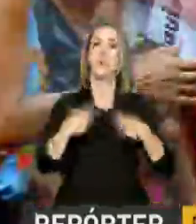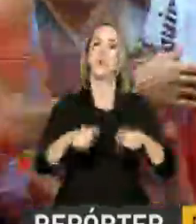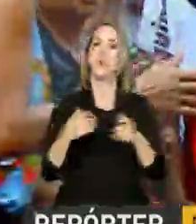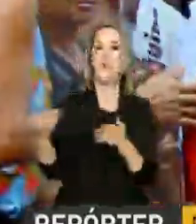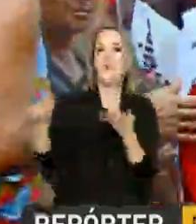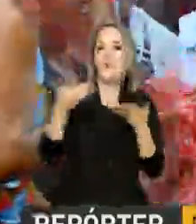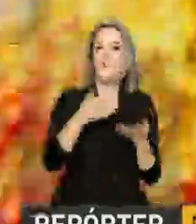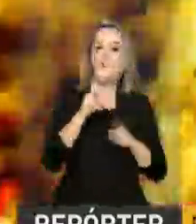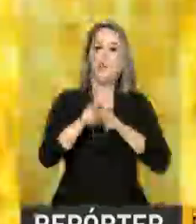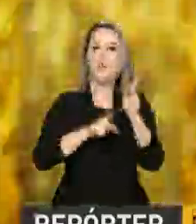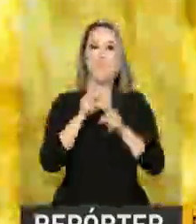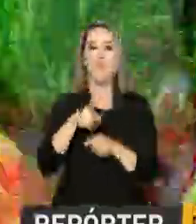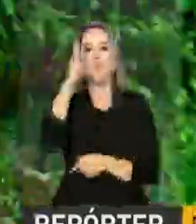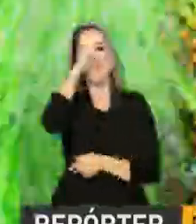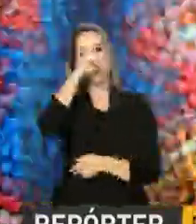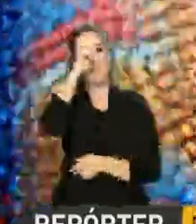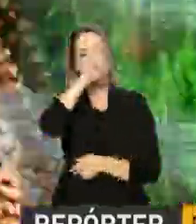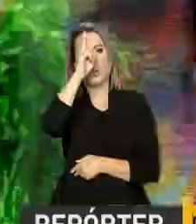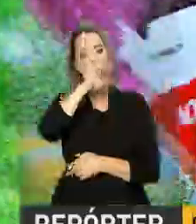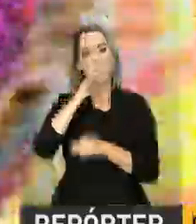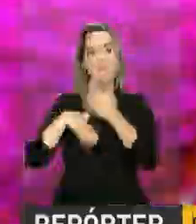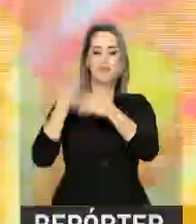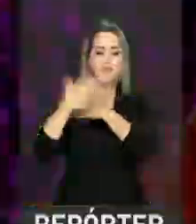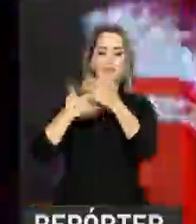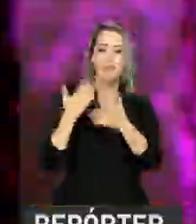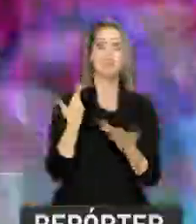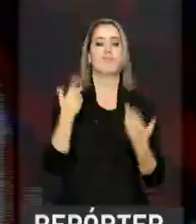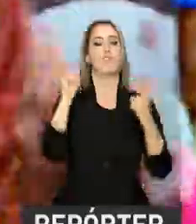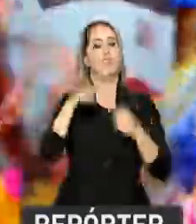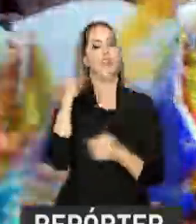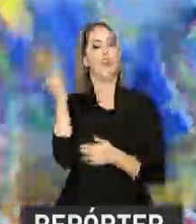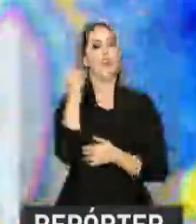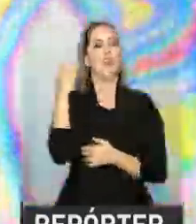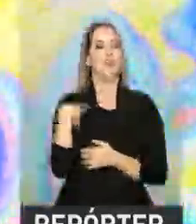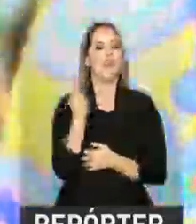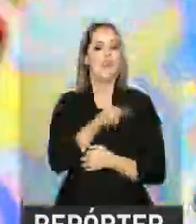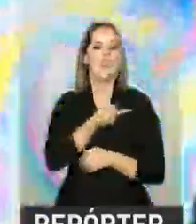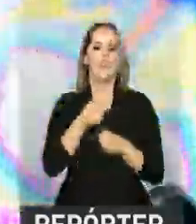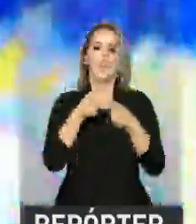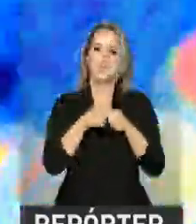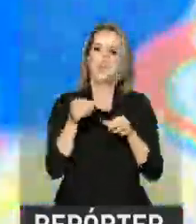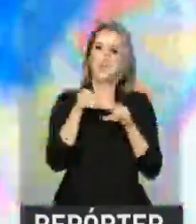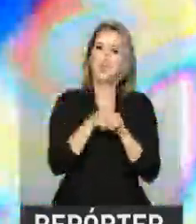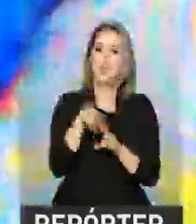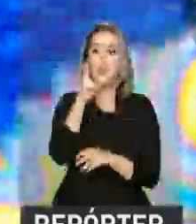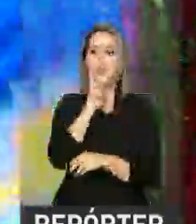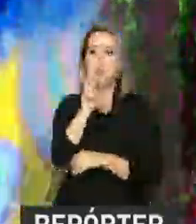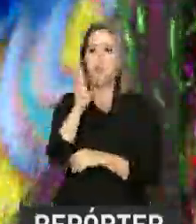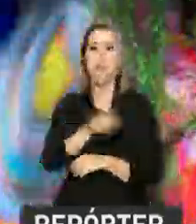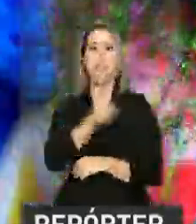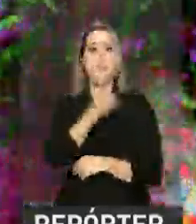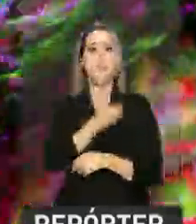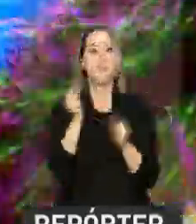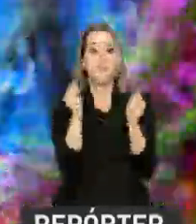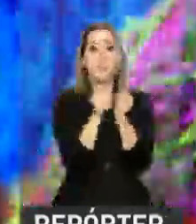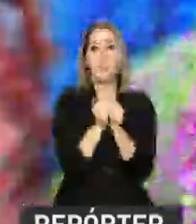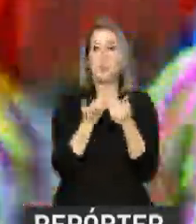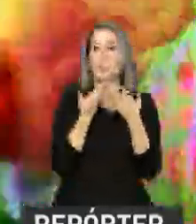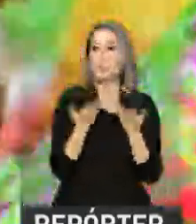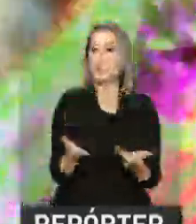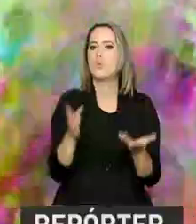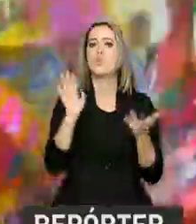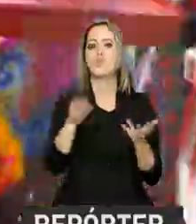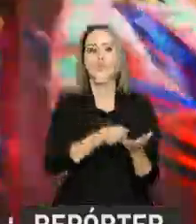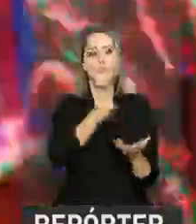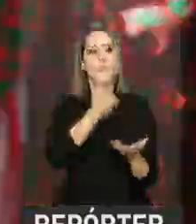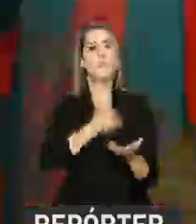seu povo, de onde vem a sua história, de onde vem a sua tradição, então é muito importante a gente estar aqui de dentro, a gente escutar, a gente viver isso aqui. Então é uma